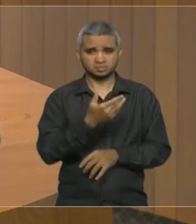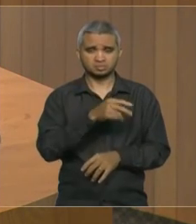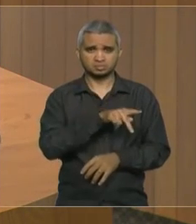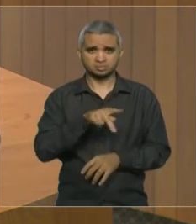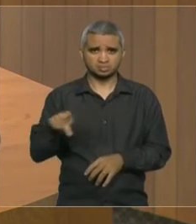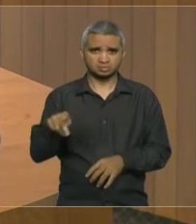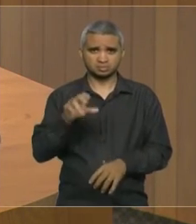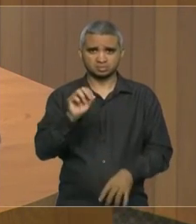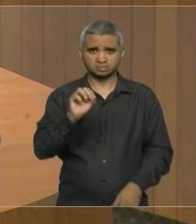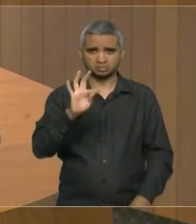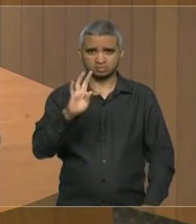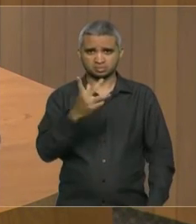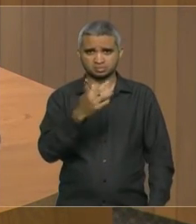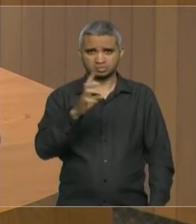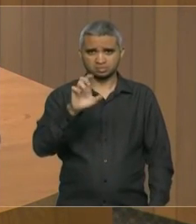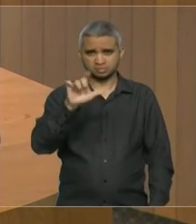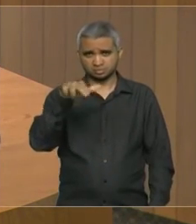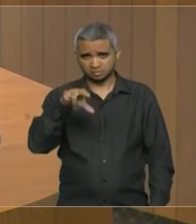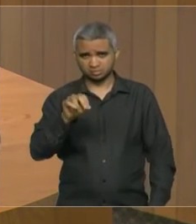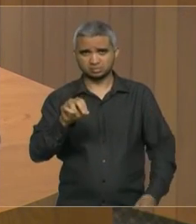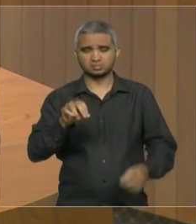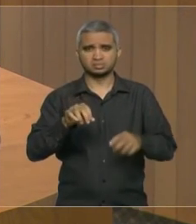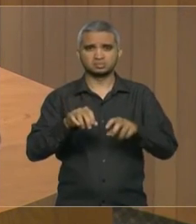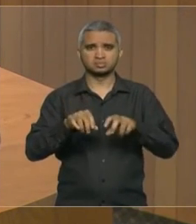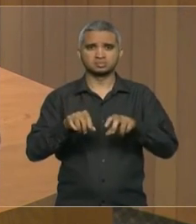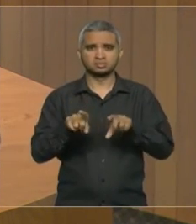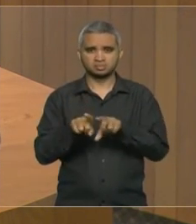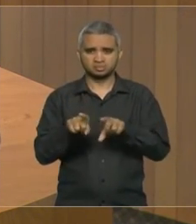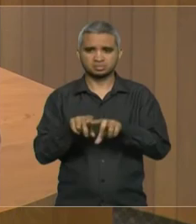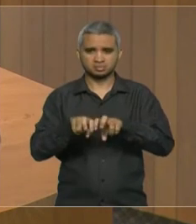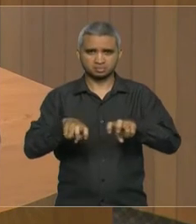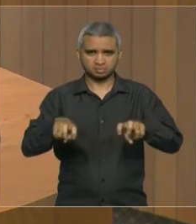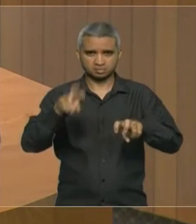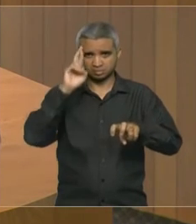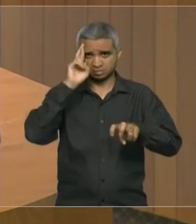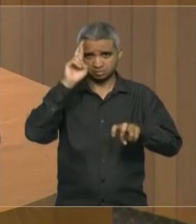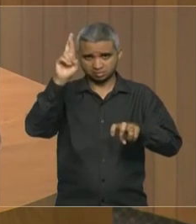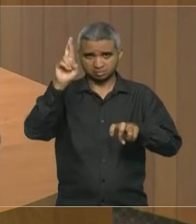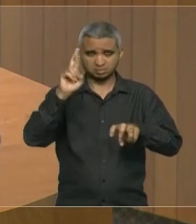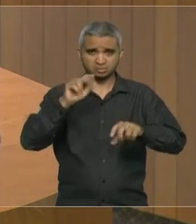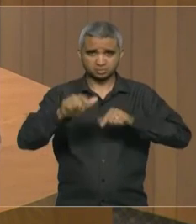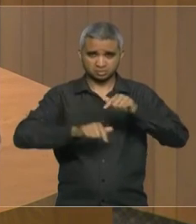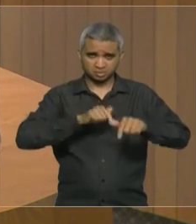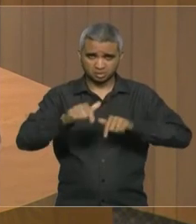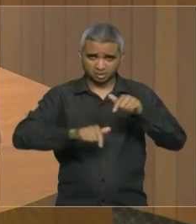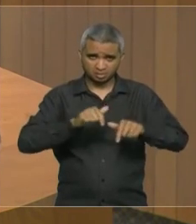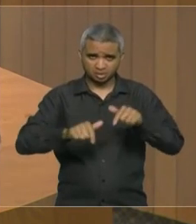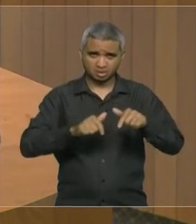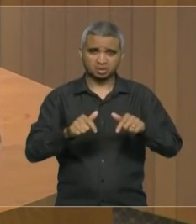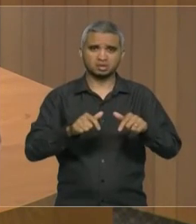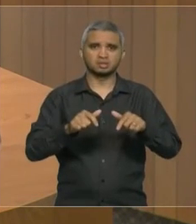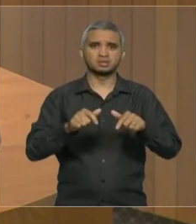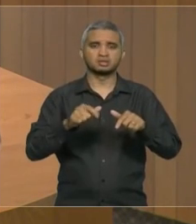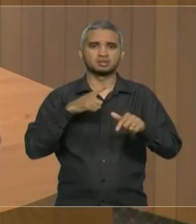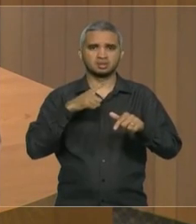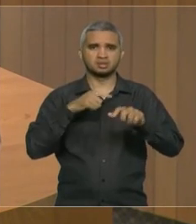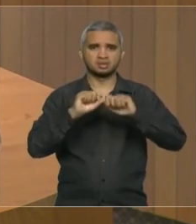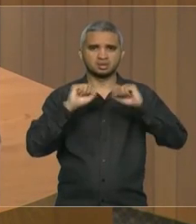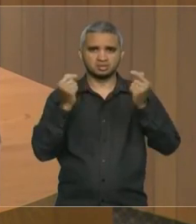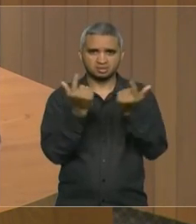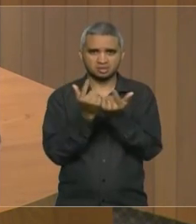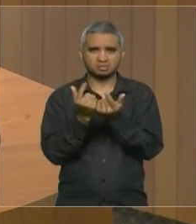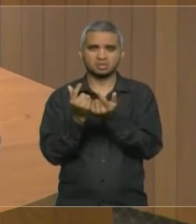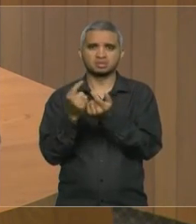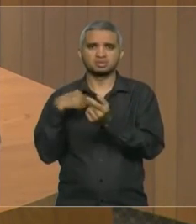mesa diretora, aos demais deputados, que essa atuação, esse trabalho realizado pela Assembleia Itinerante, como vamos para a